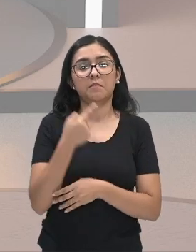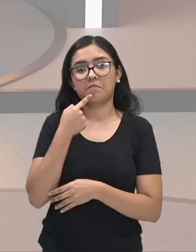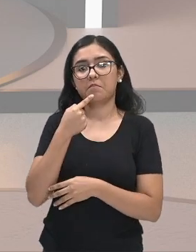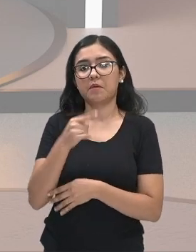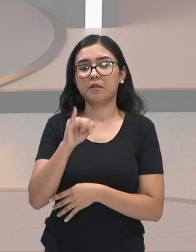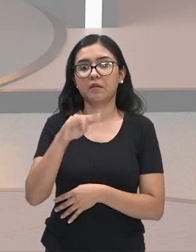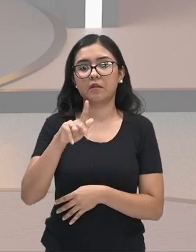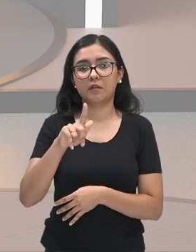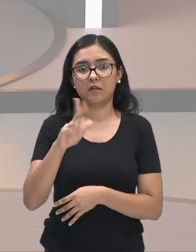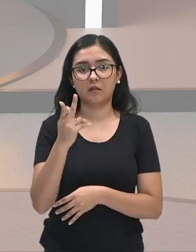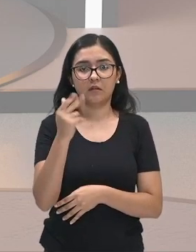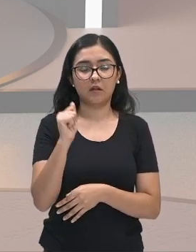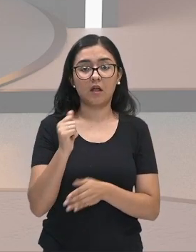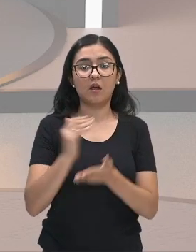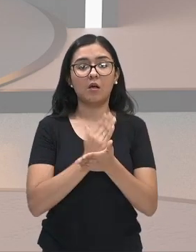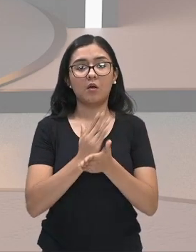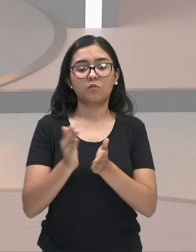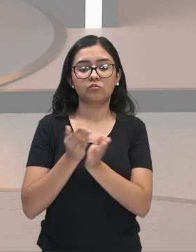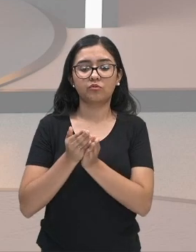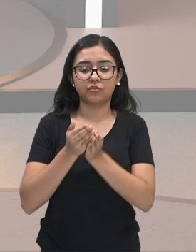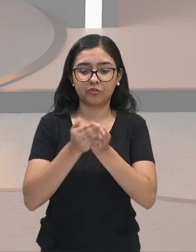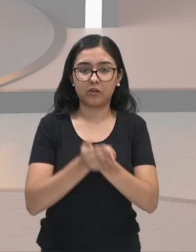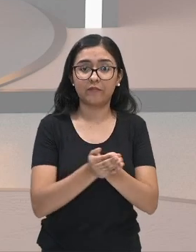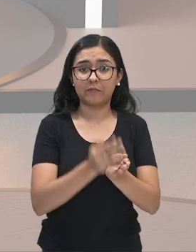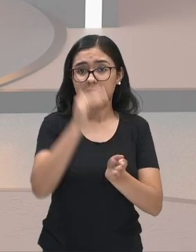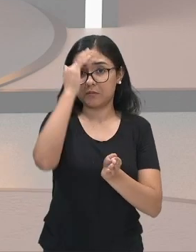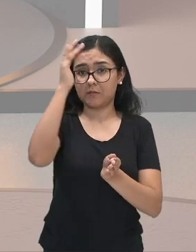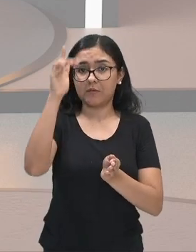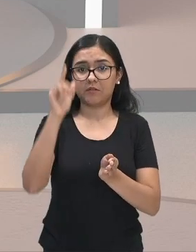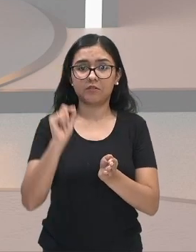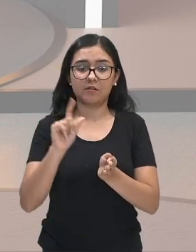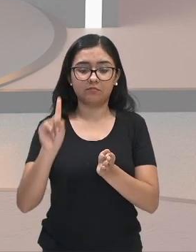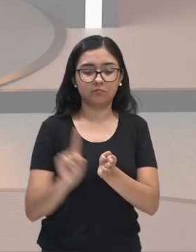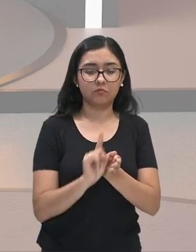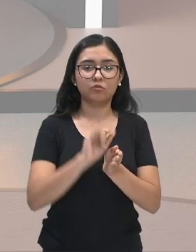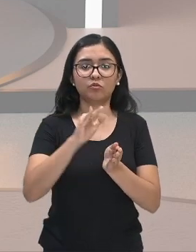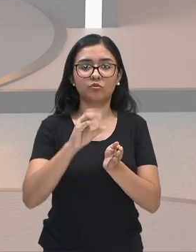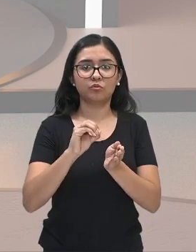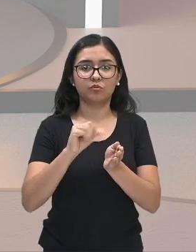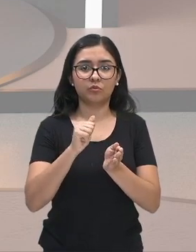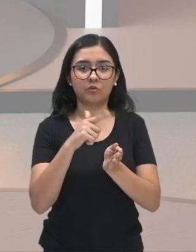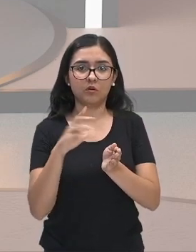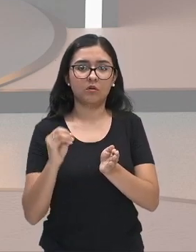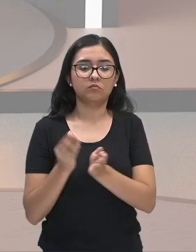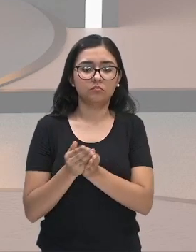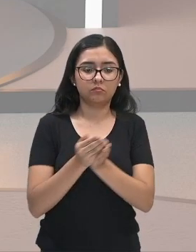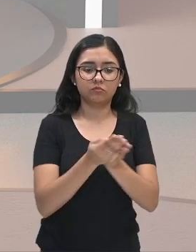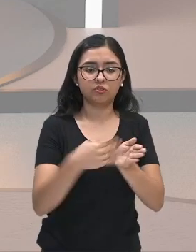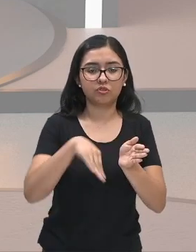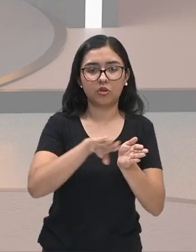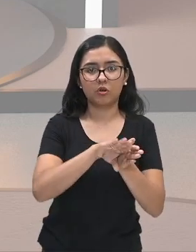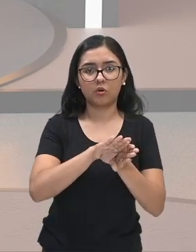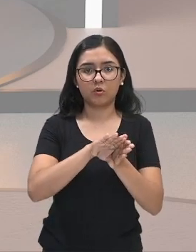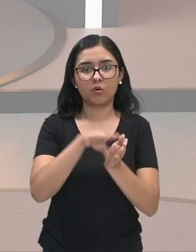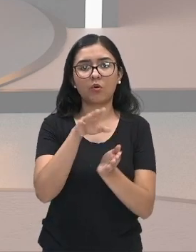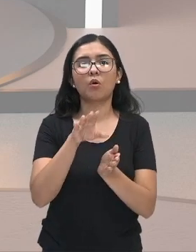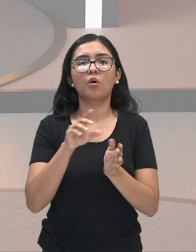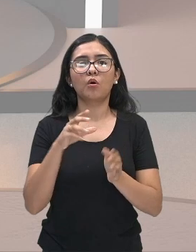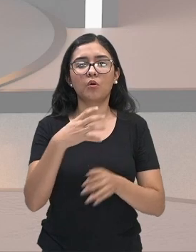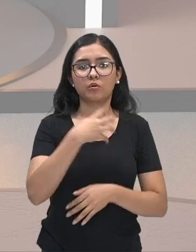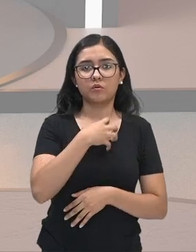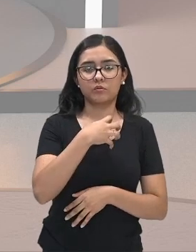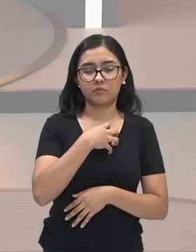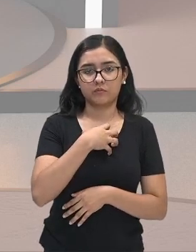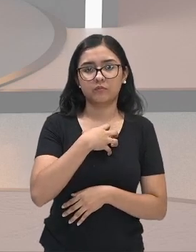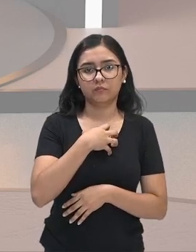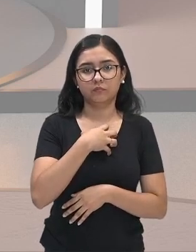alguns navios, inclusive aquele que trazia Dom João, aportou em Salvador, ao invés do Rio de Janeiro, em